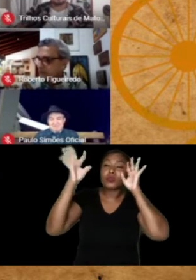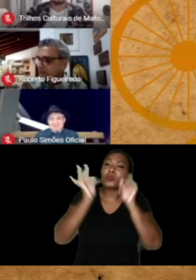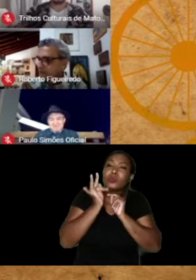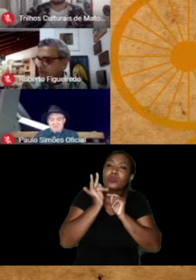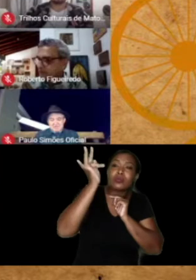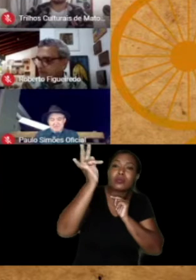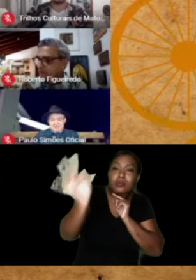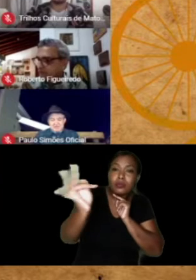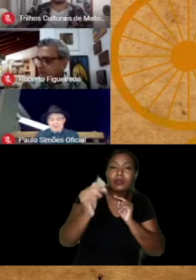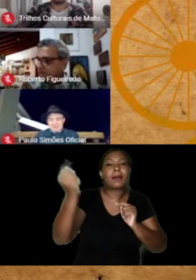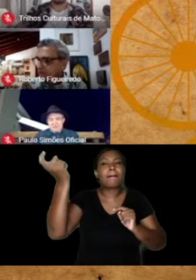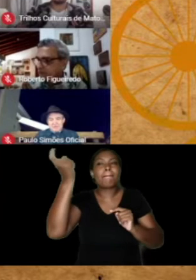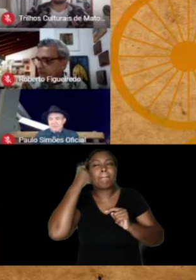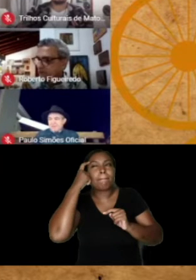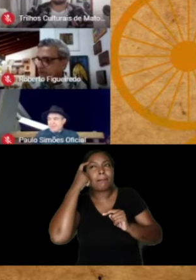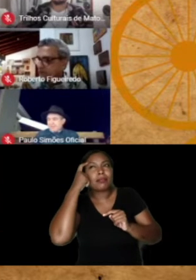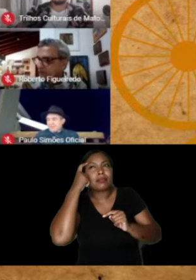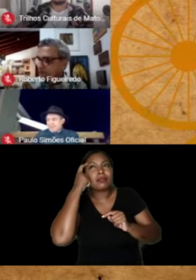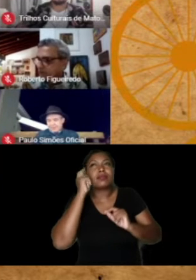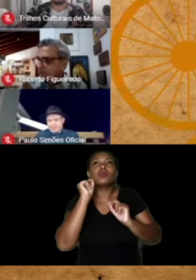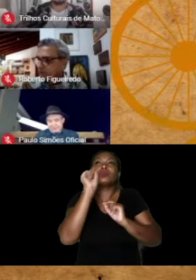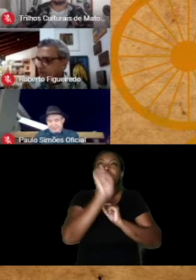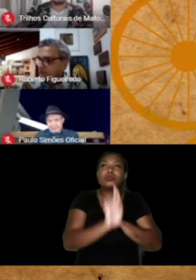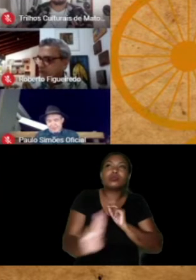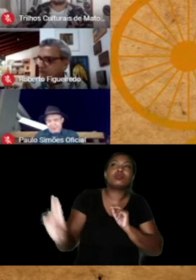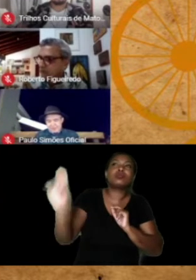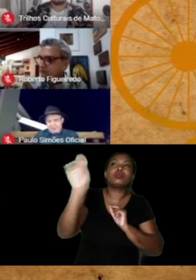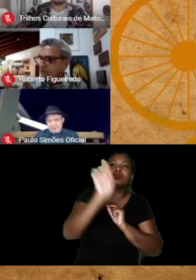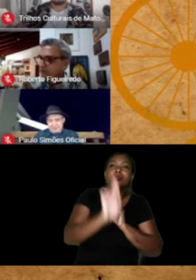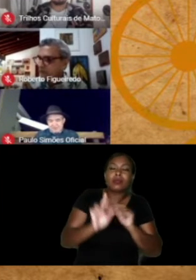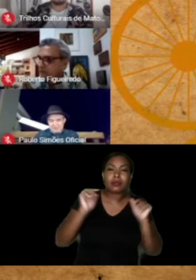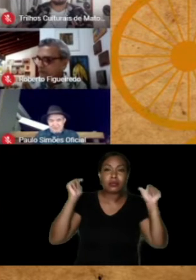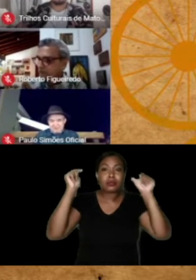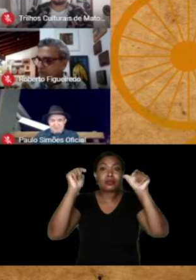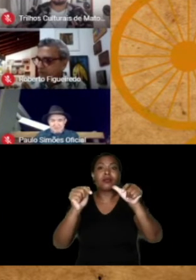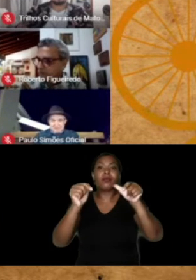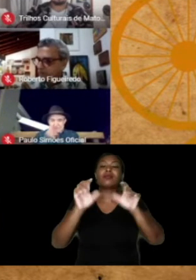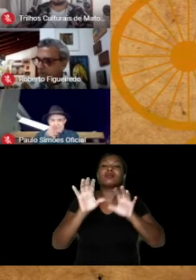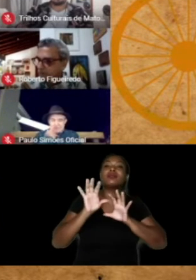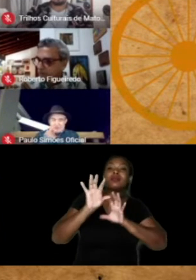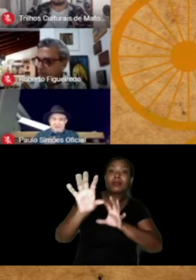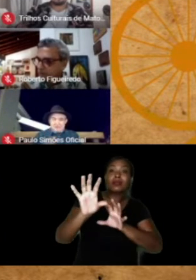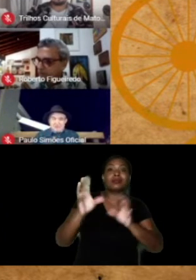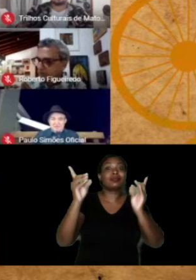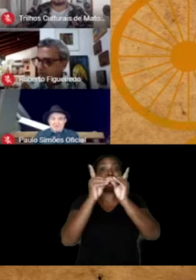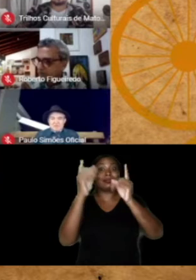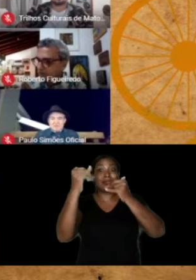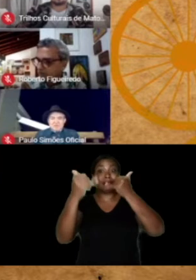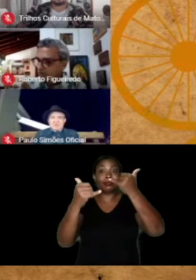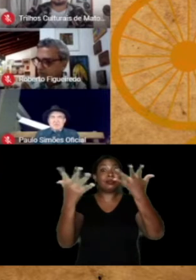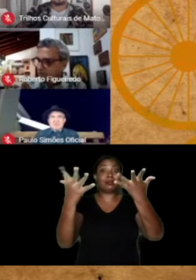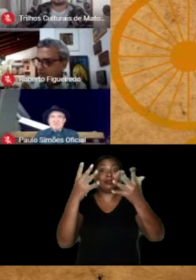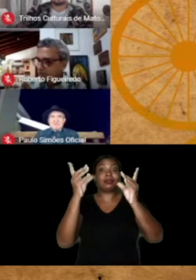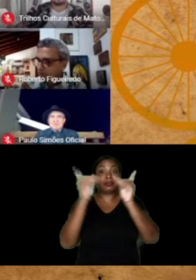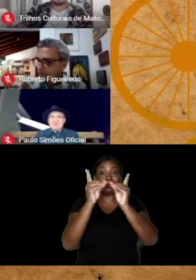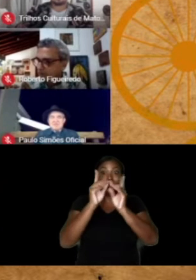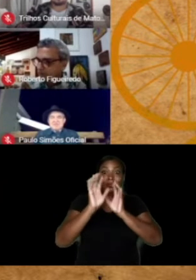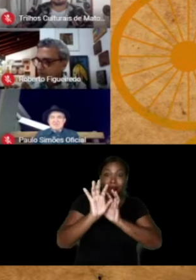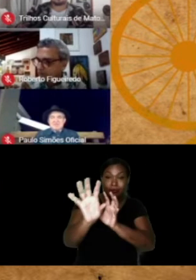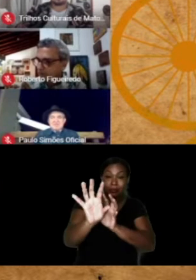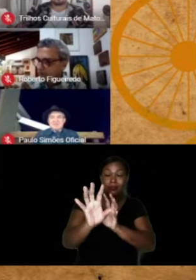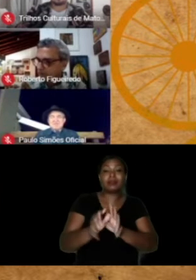de pensarmos em utilizar esse espaço de uma maneira dinâmica, mas